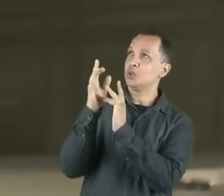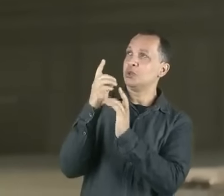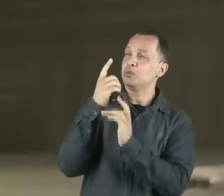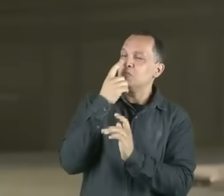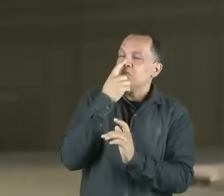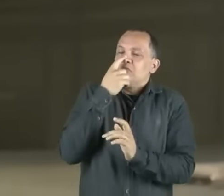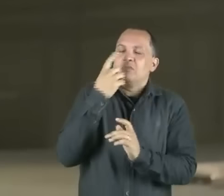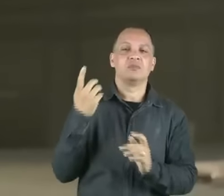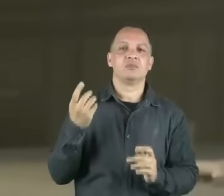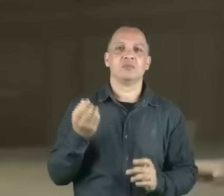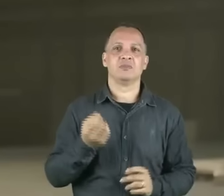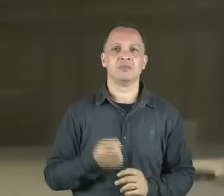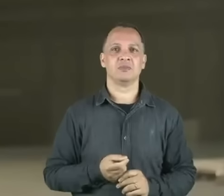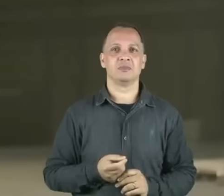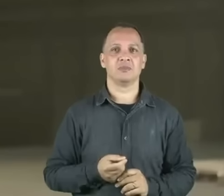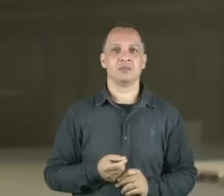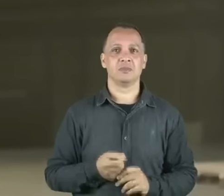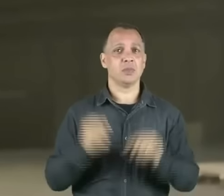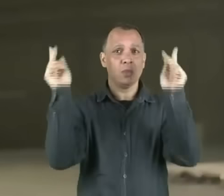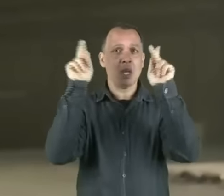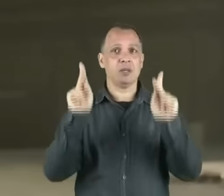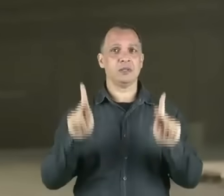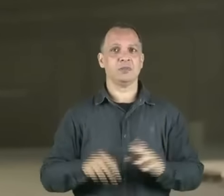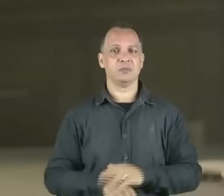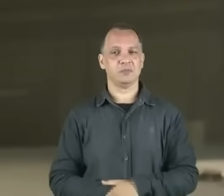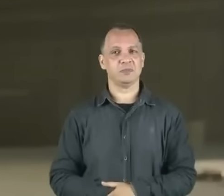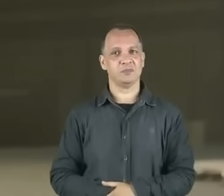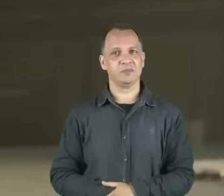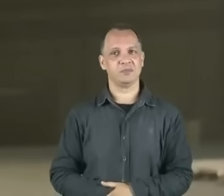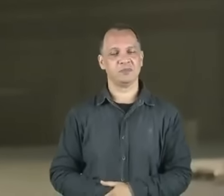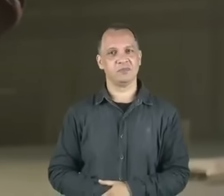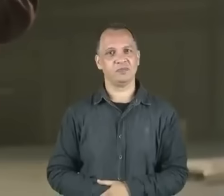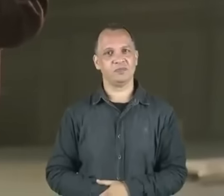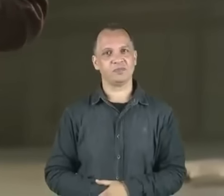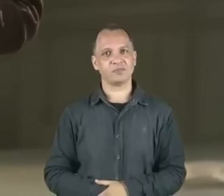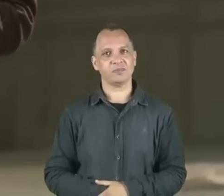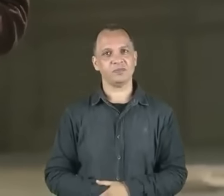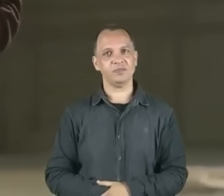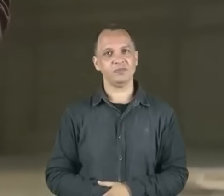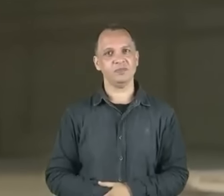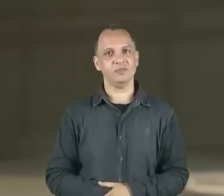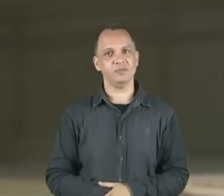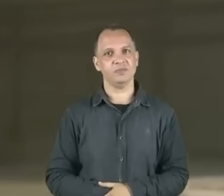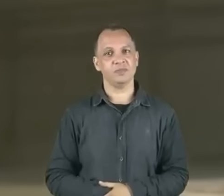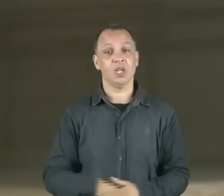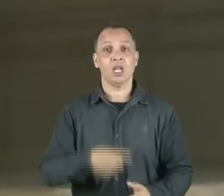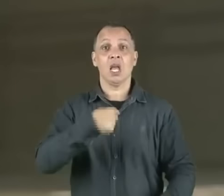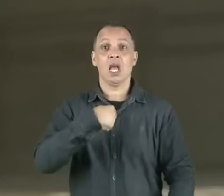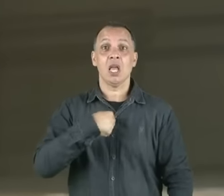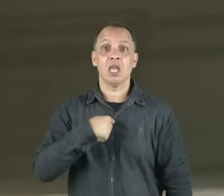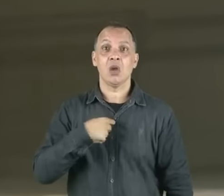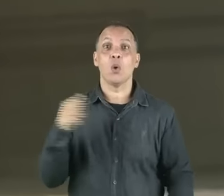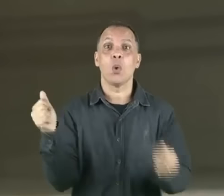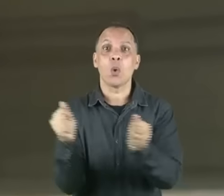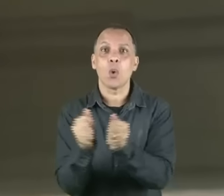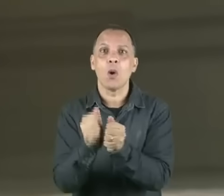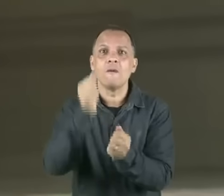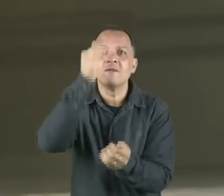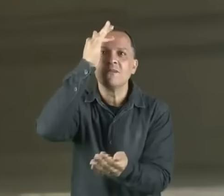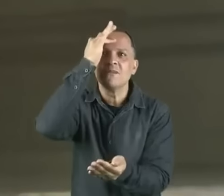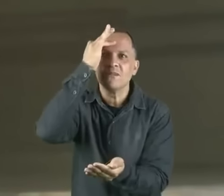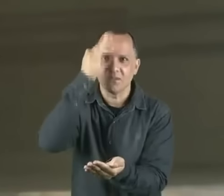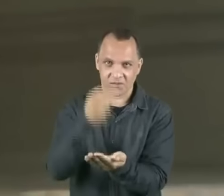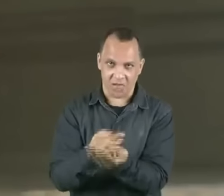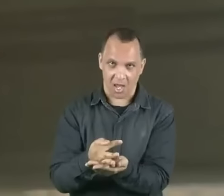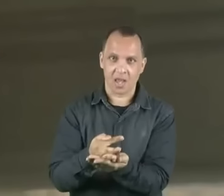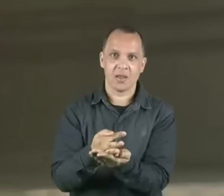milagre me lavou e que me cobre e eu abraço isso pela fé